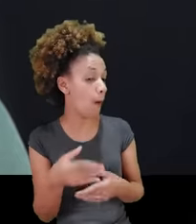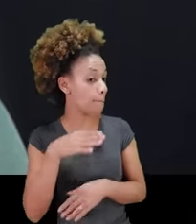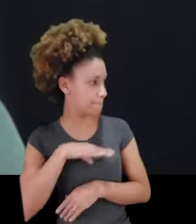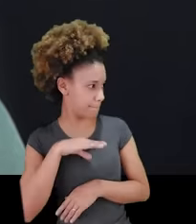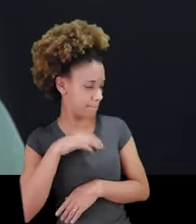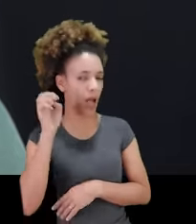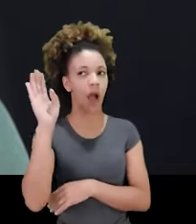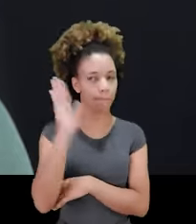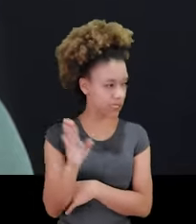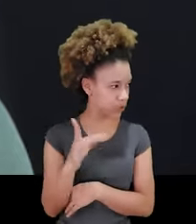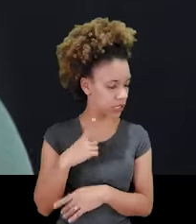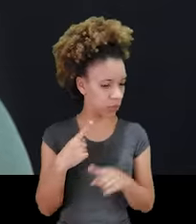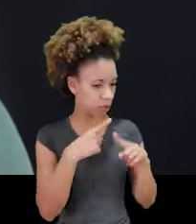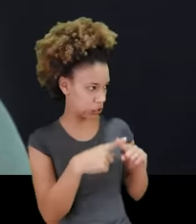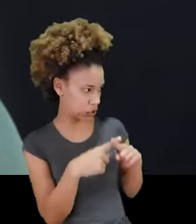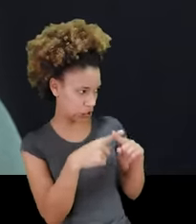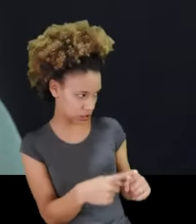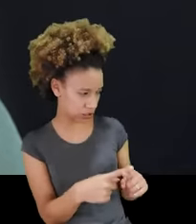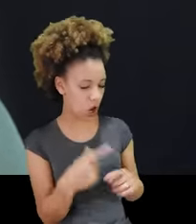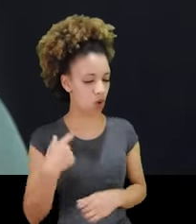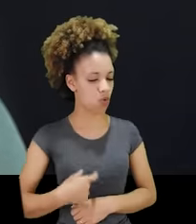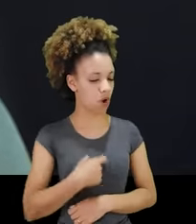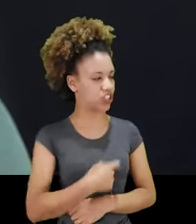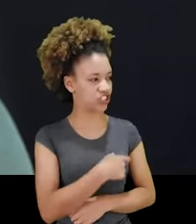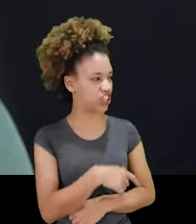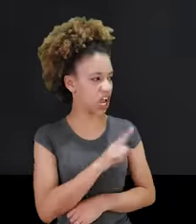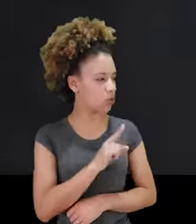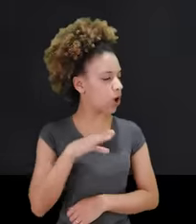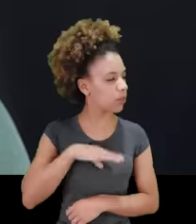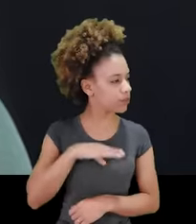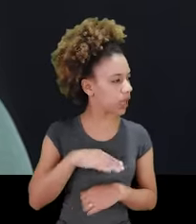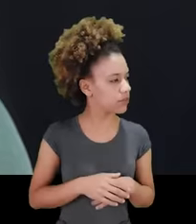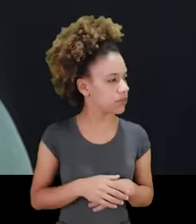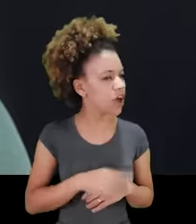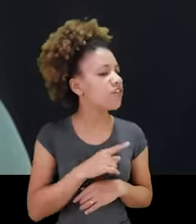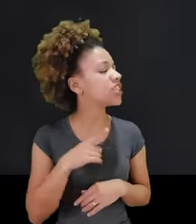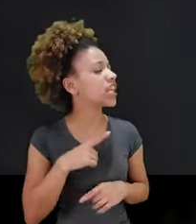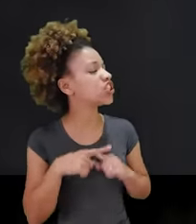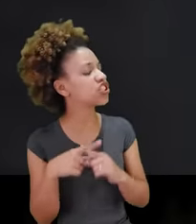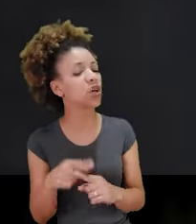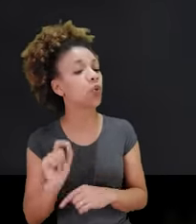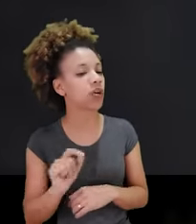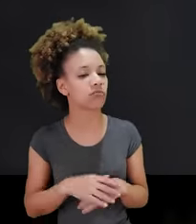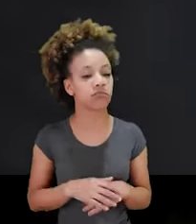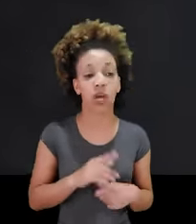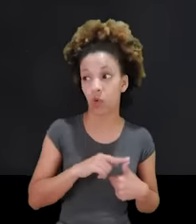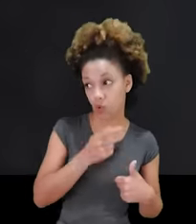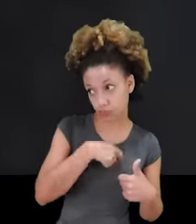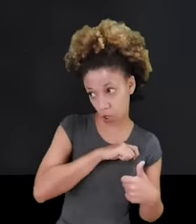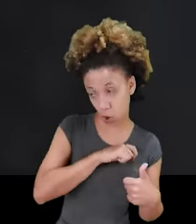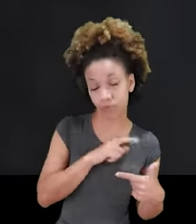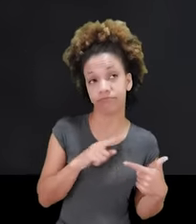O brasileiro, ele tem uma rixa, né? Com argentino, não é nem com português. Vocês têm uma rixa com quem? Já tivemos com os